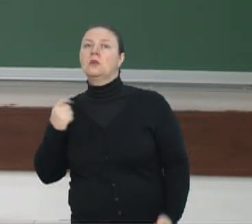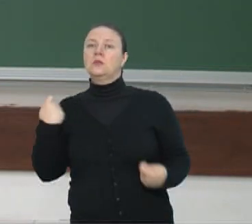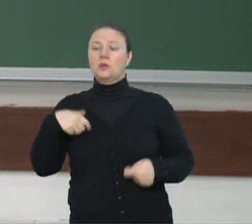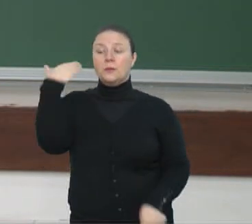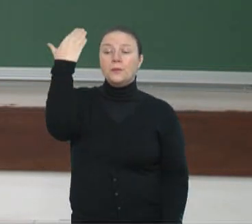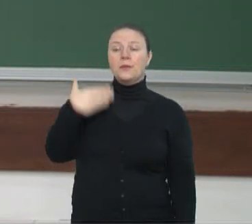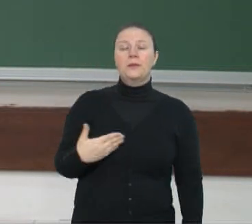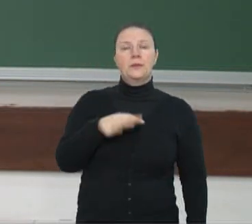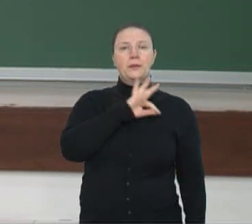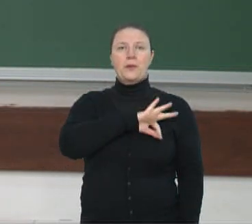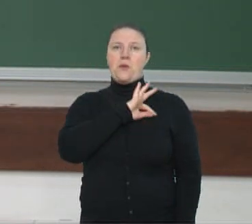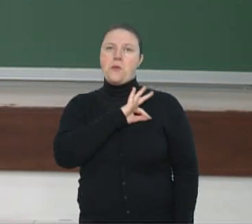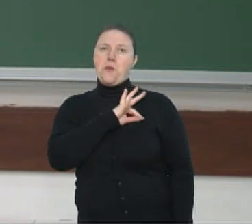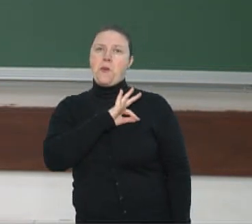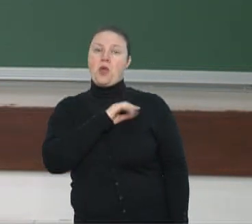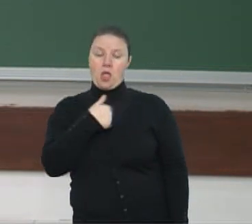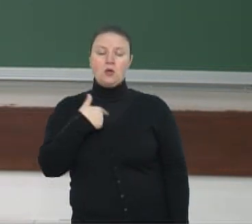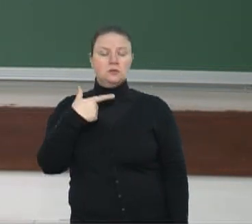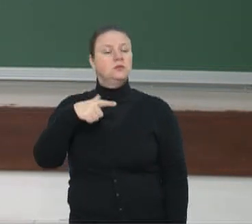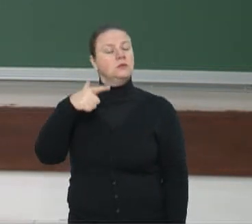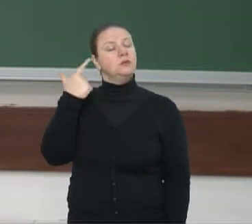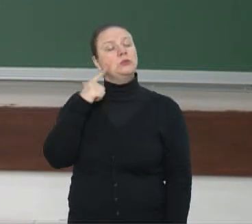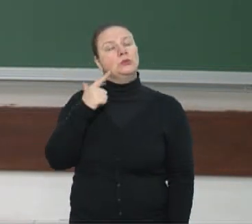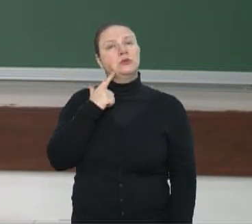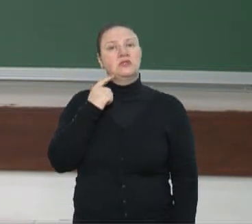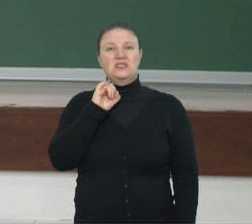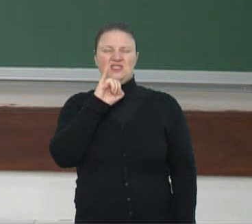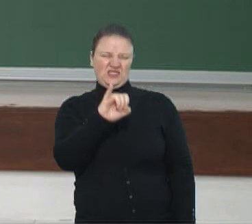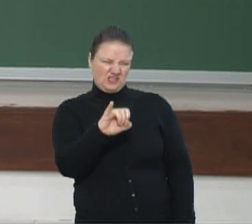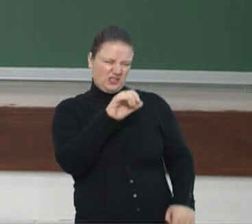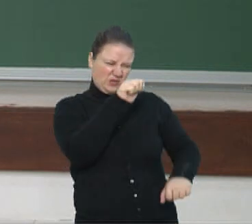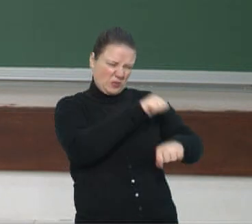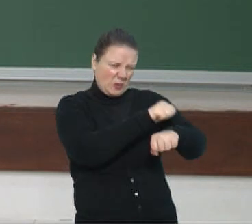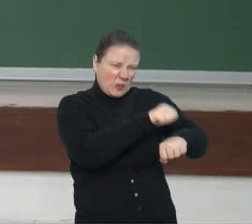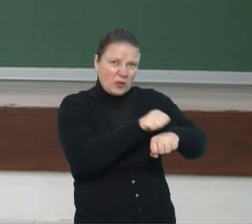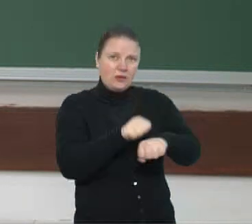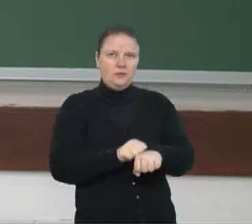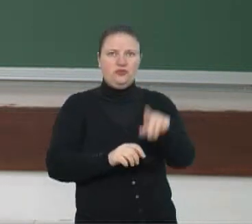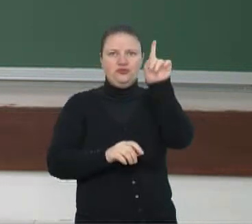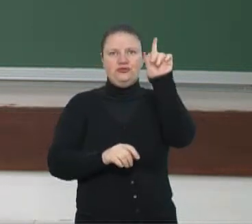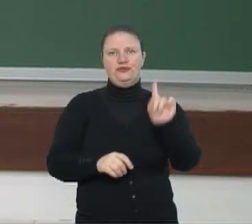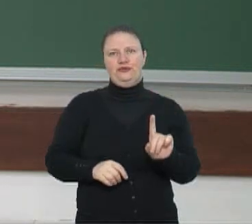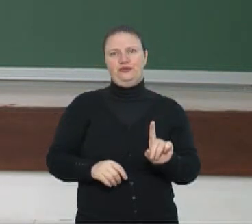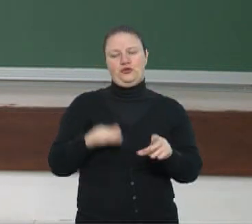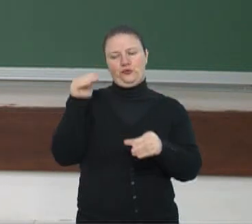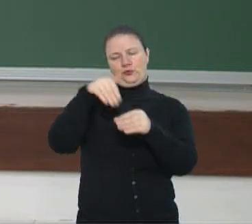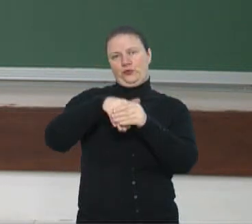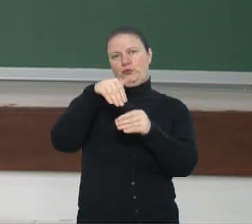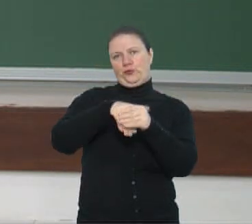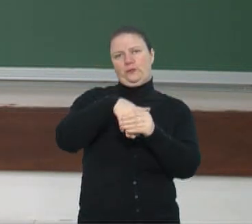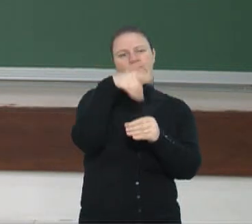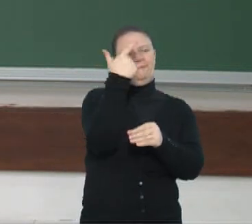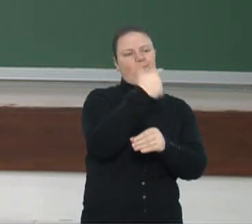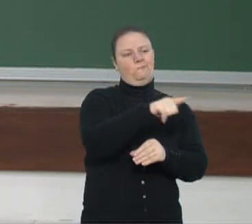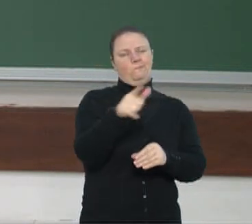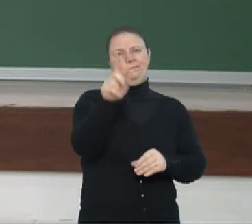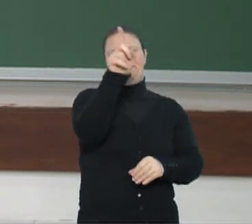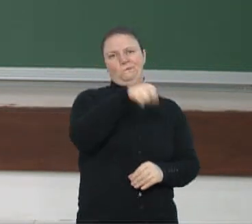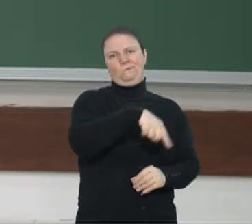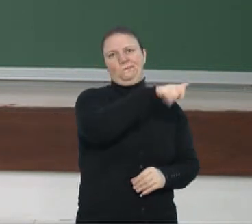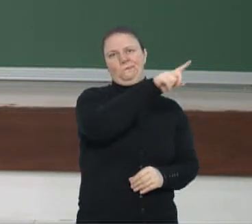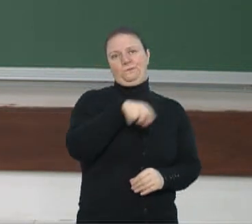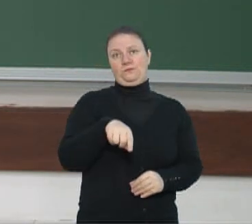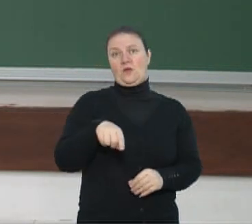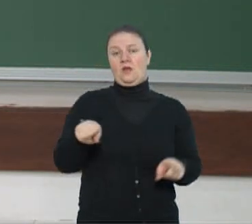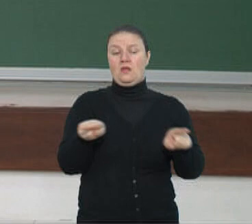tinha uma renda para você poder votar. Se você fosse pobre, você não tinha direito a votar. Logo, os trabalhadores não tinham representantes